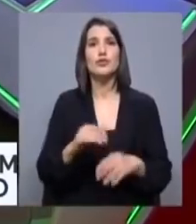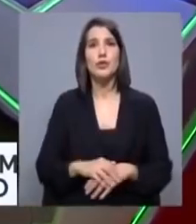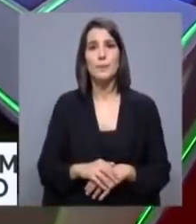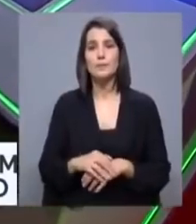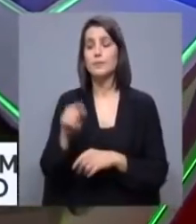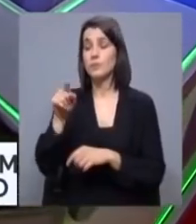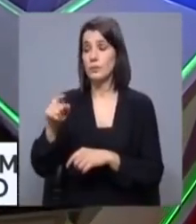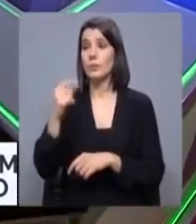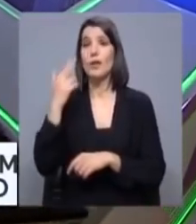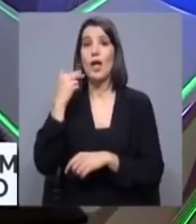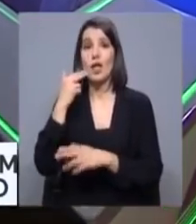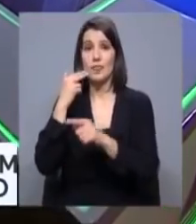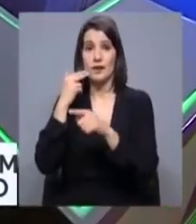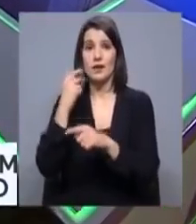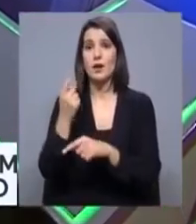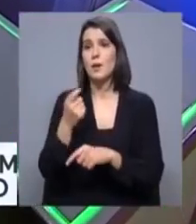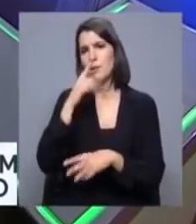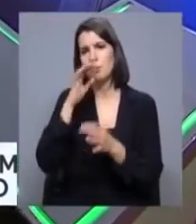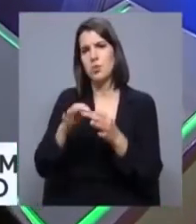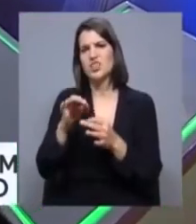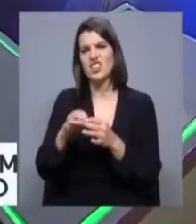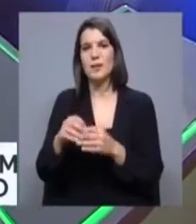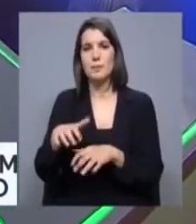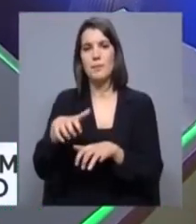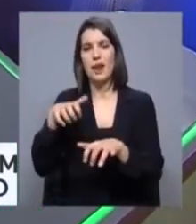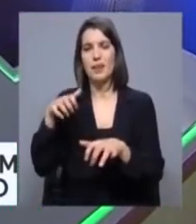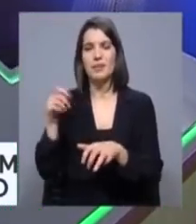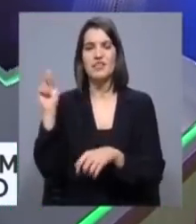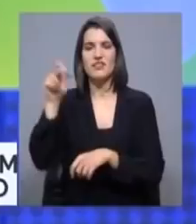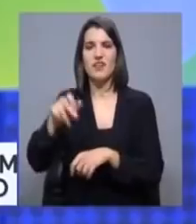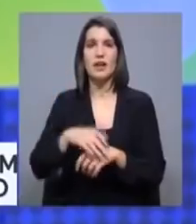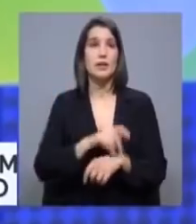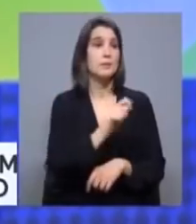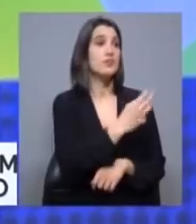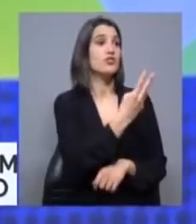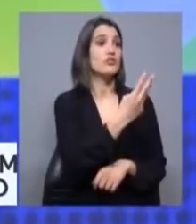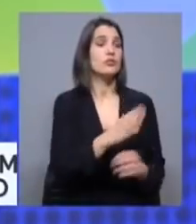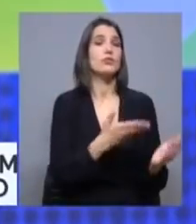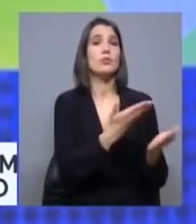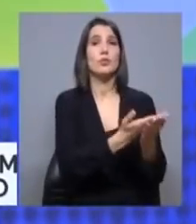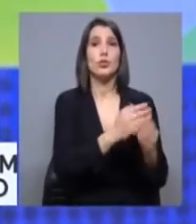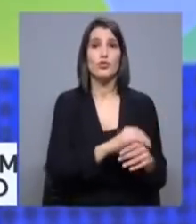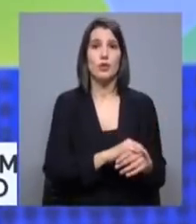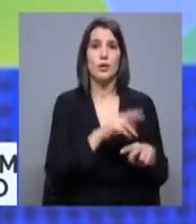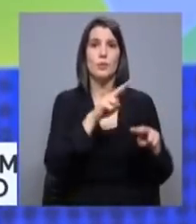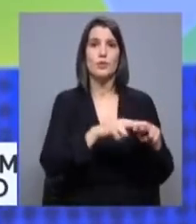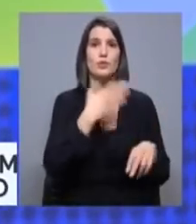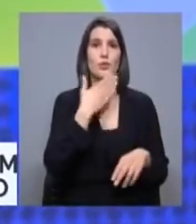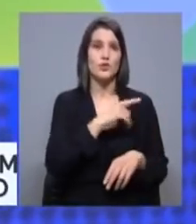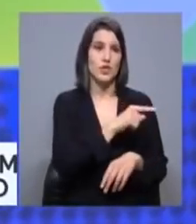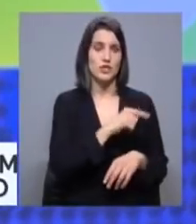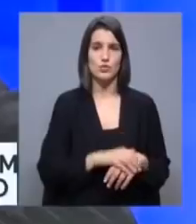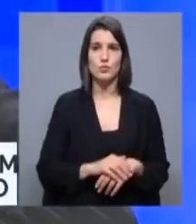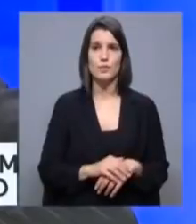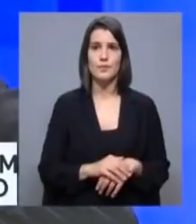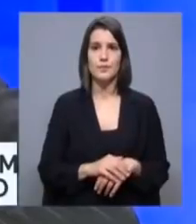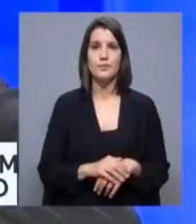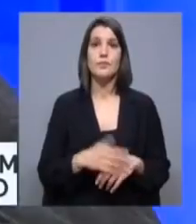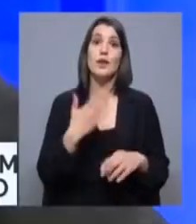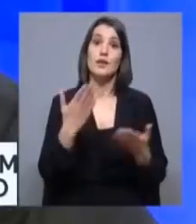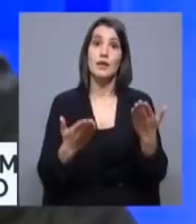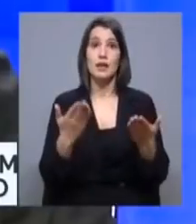aguarde a pressão André Vitor André Vitor passa por três meses três meses três meses proposta de prisão preventiva é isso nesta o